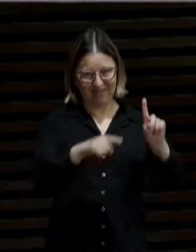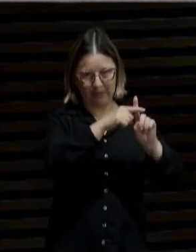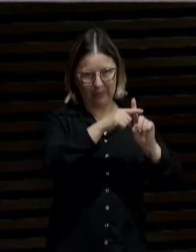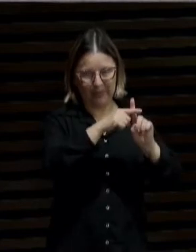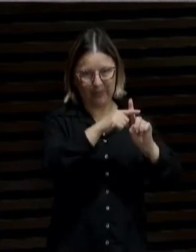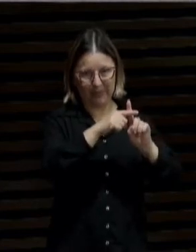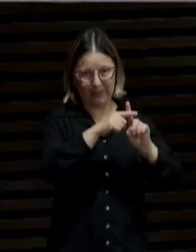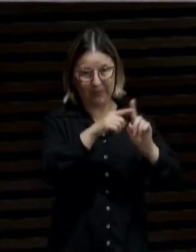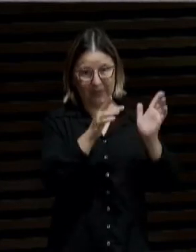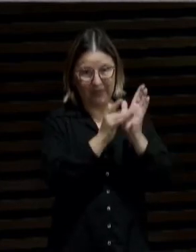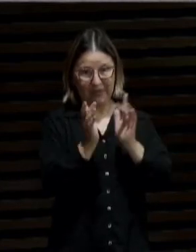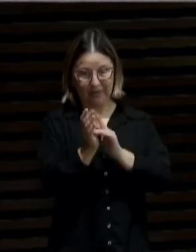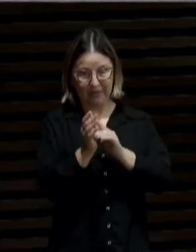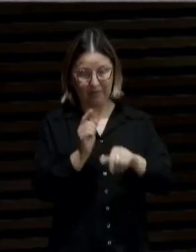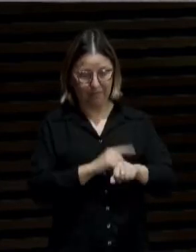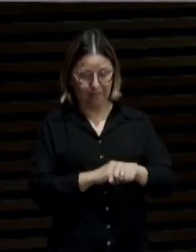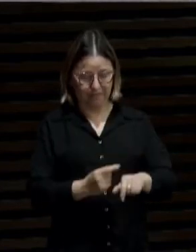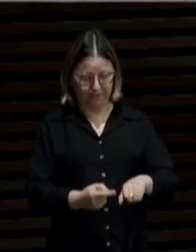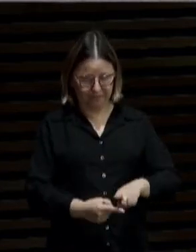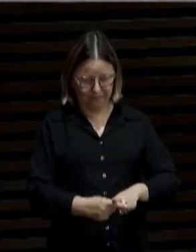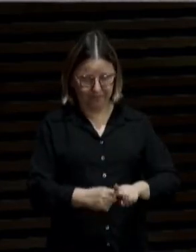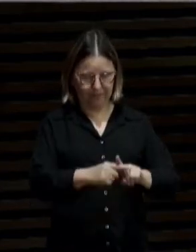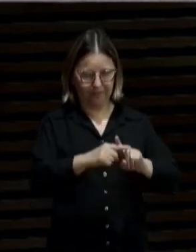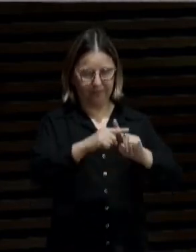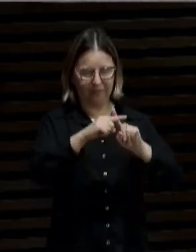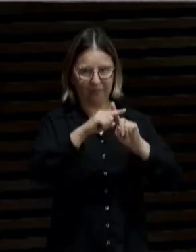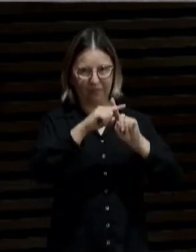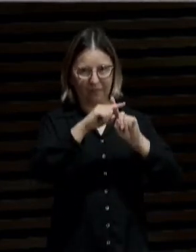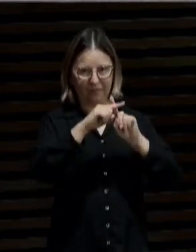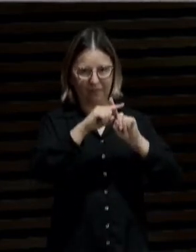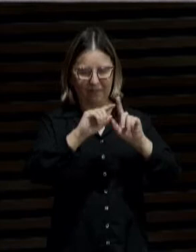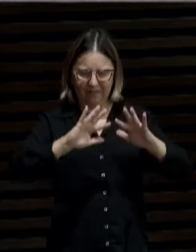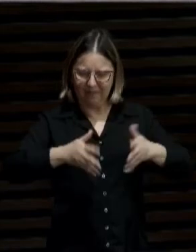atraiu a si todo aquele que crê.